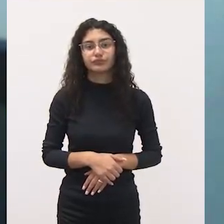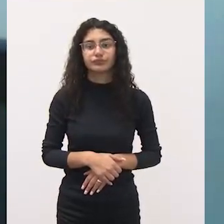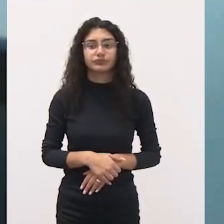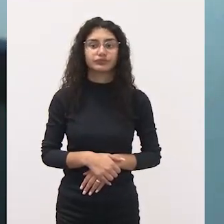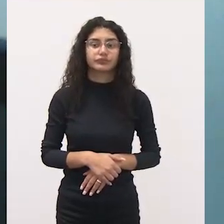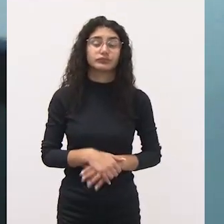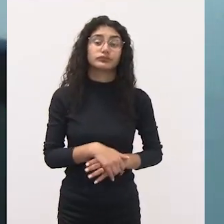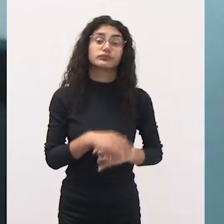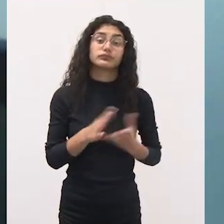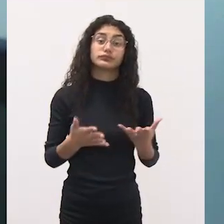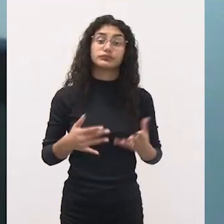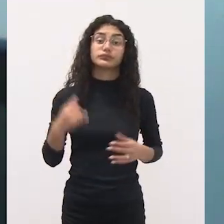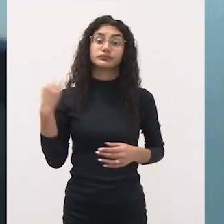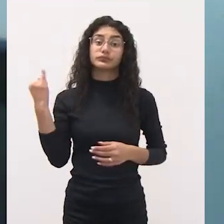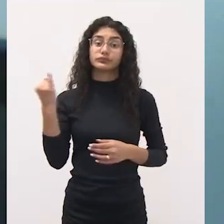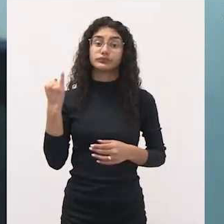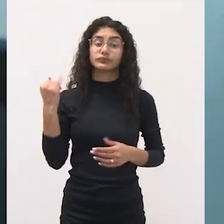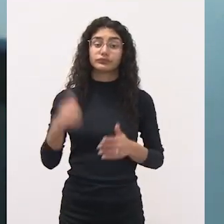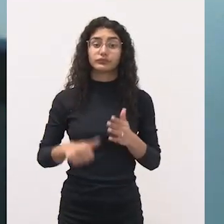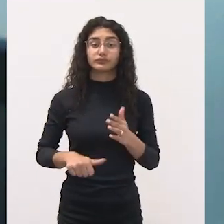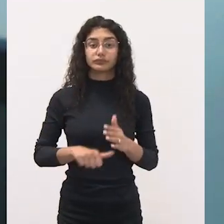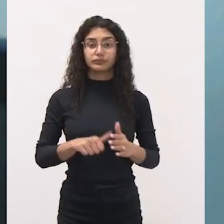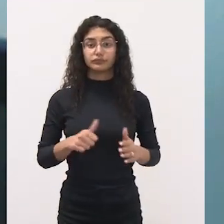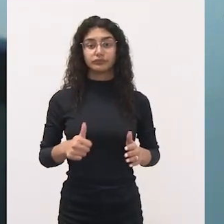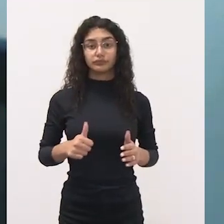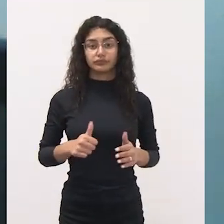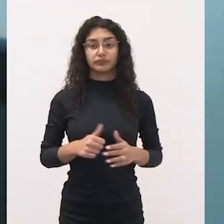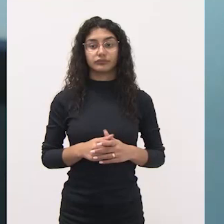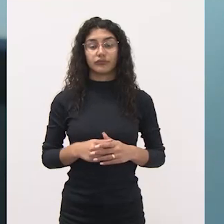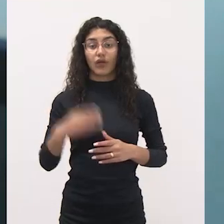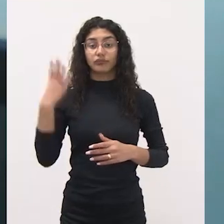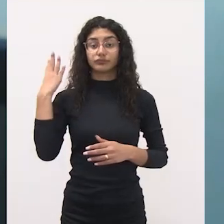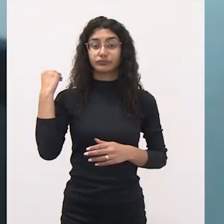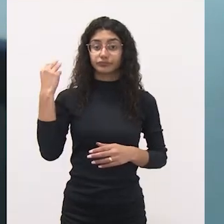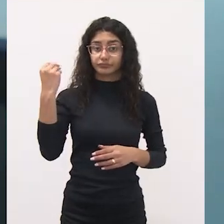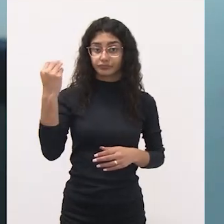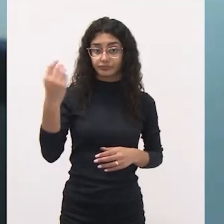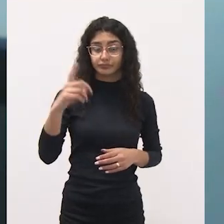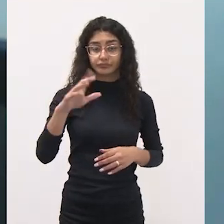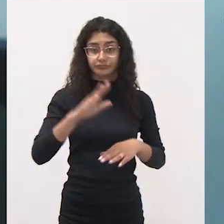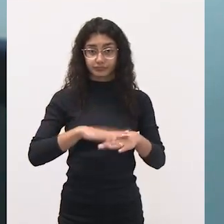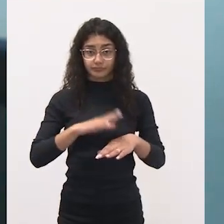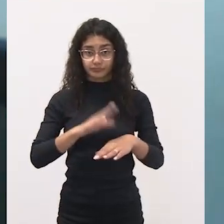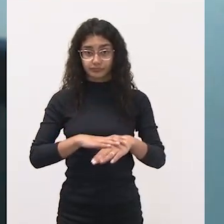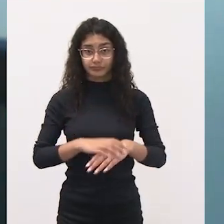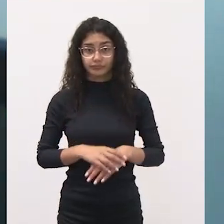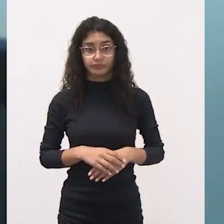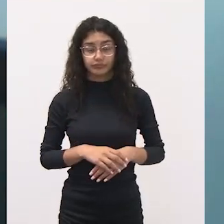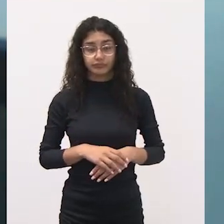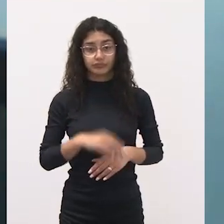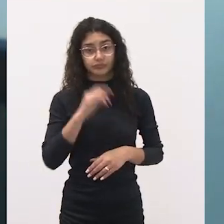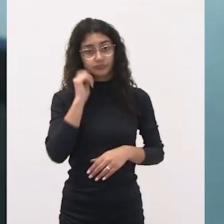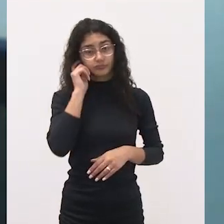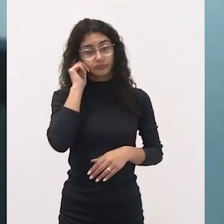É interessante que uma vez eu fiz uma viagem para um determinado